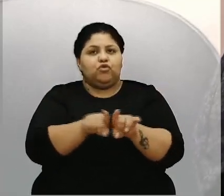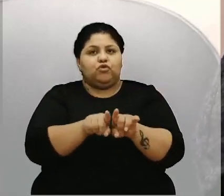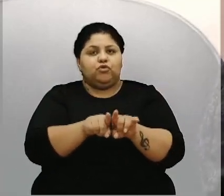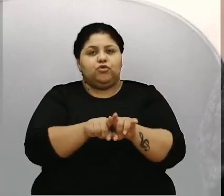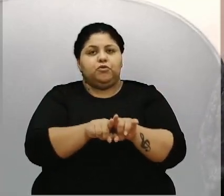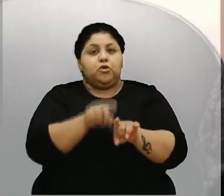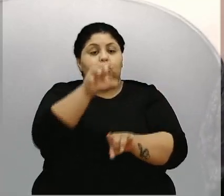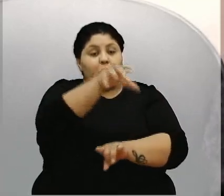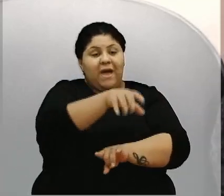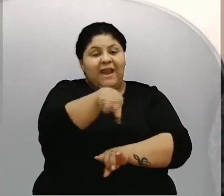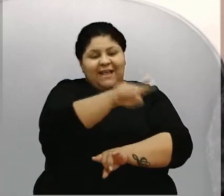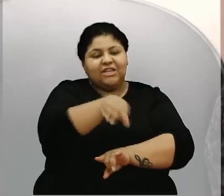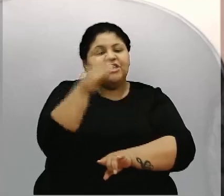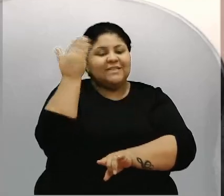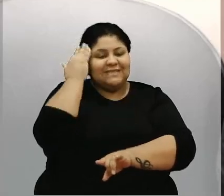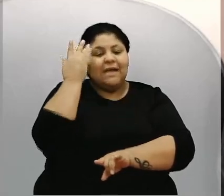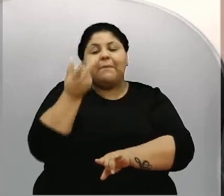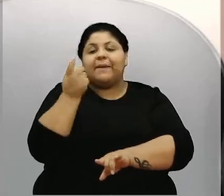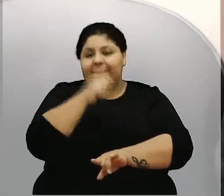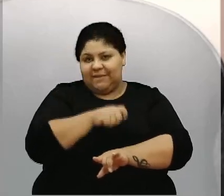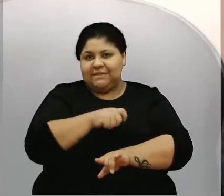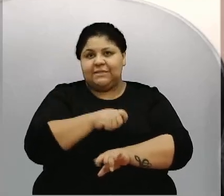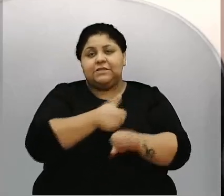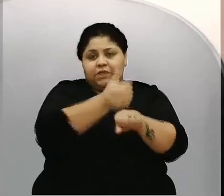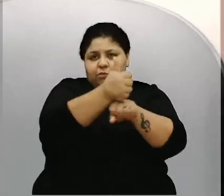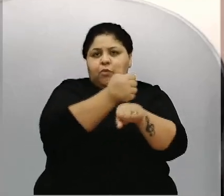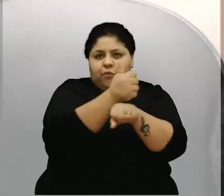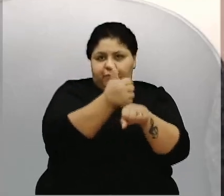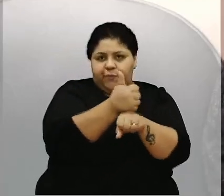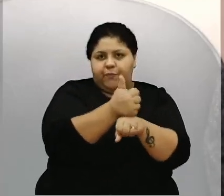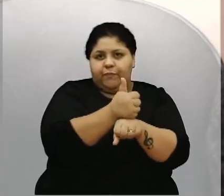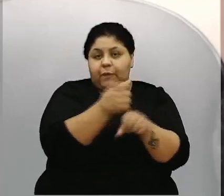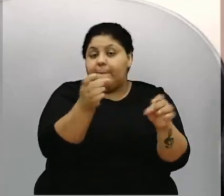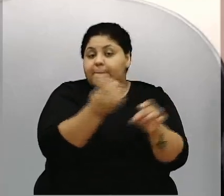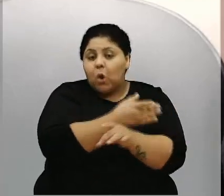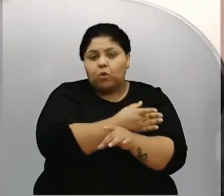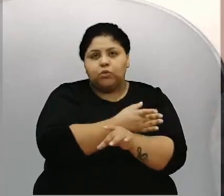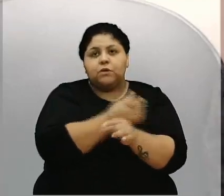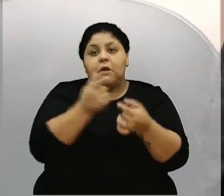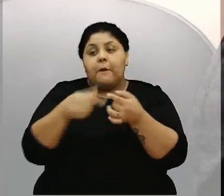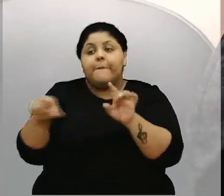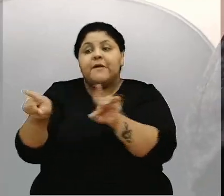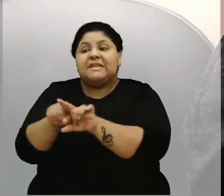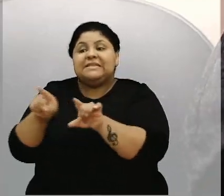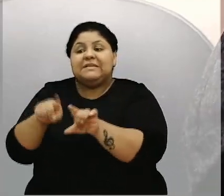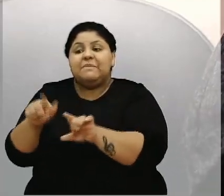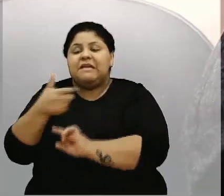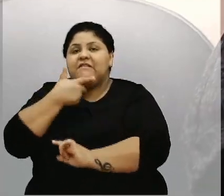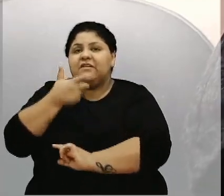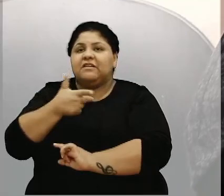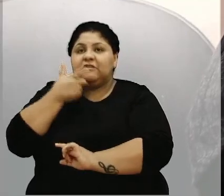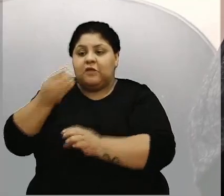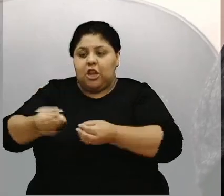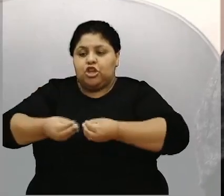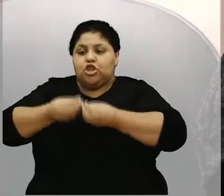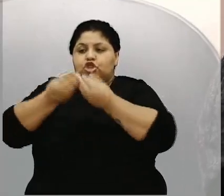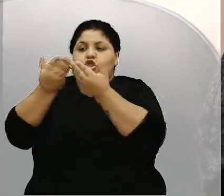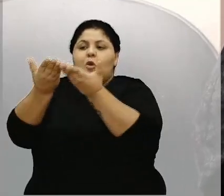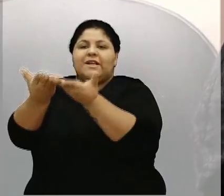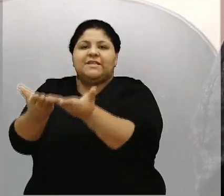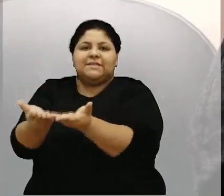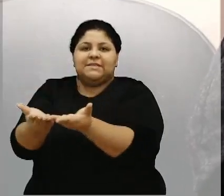segmento que a gente sabe que precisa muito de profissionais qualificados, mas ao mesmo tempo a gente está falando de doação,